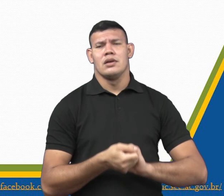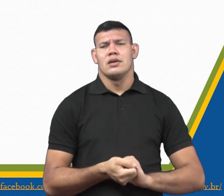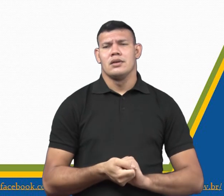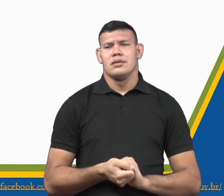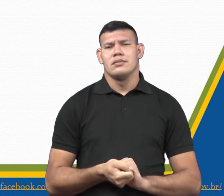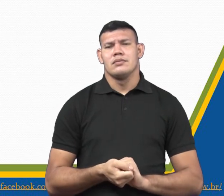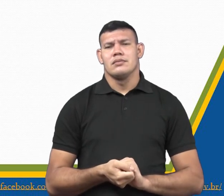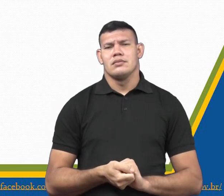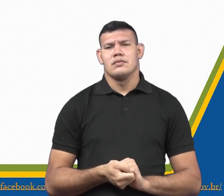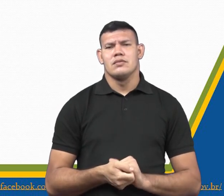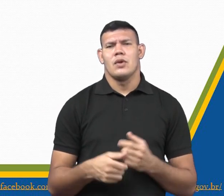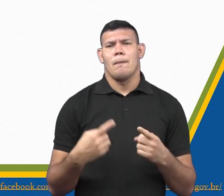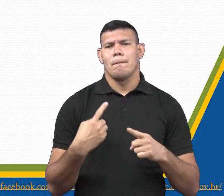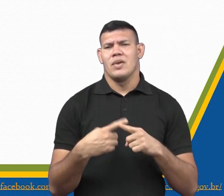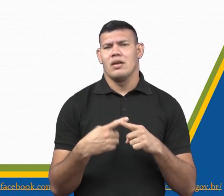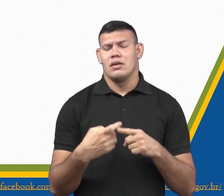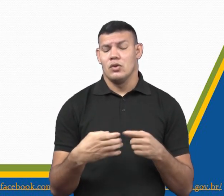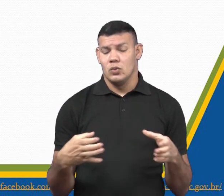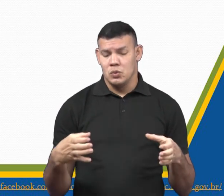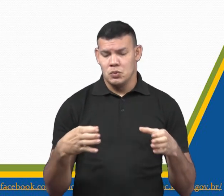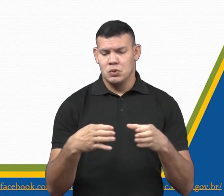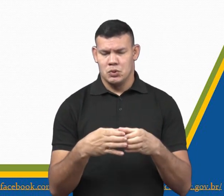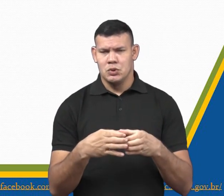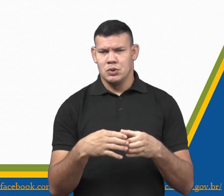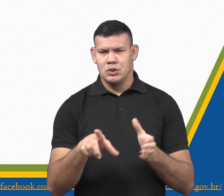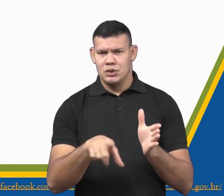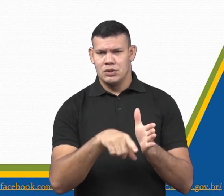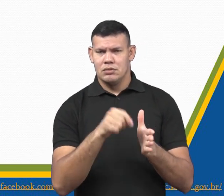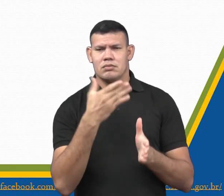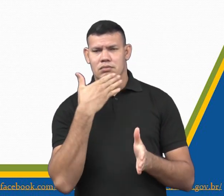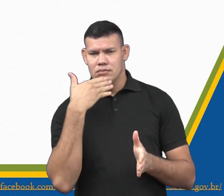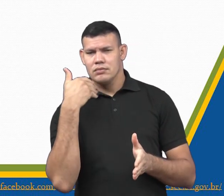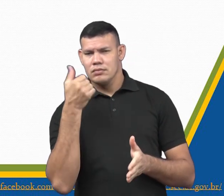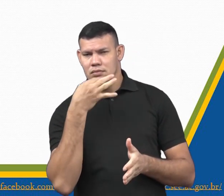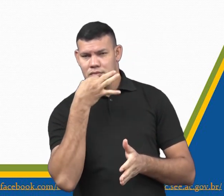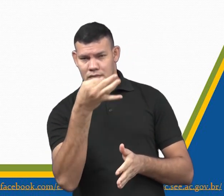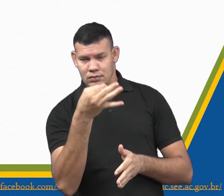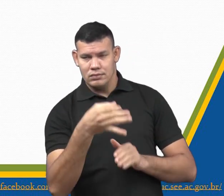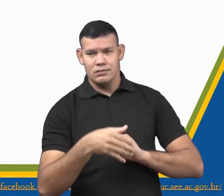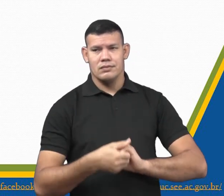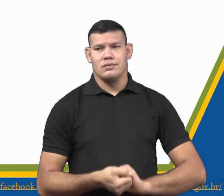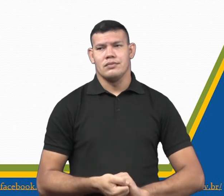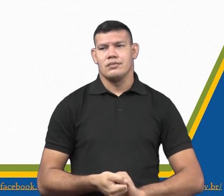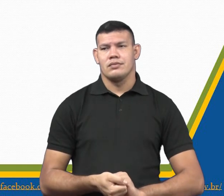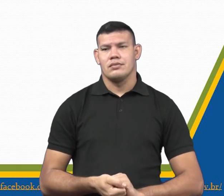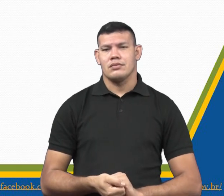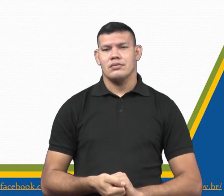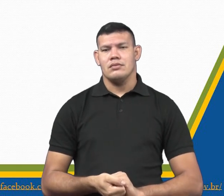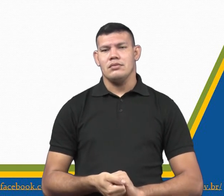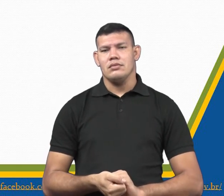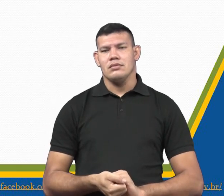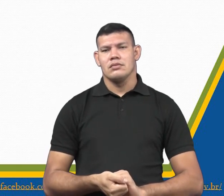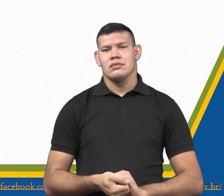estratégia argumentativa, o movimento feito pelo escritor para poder defender as ideias.